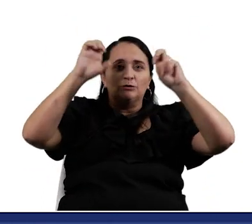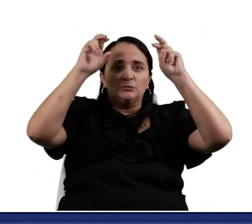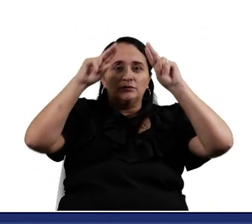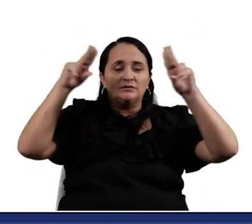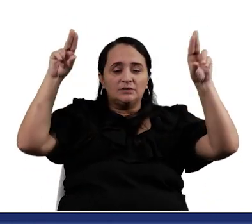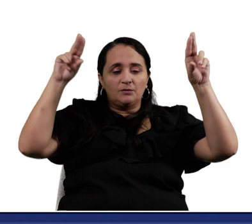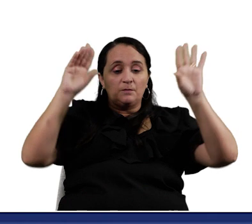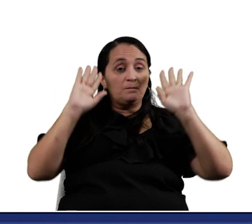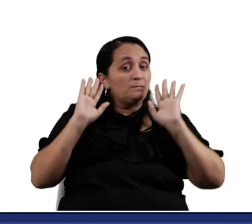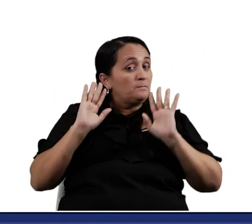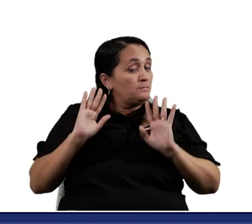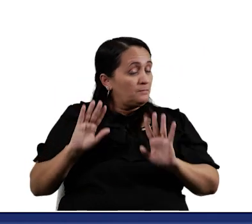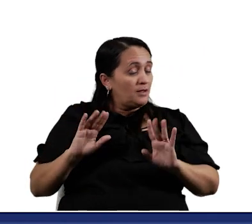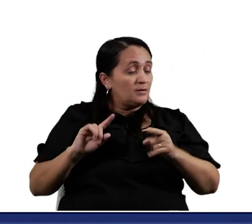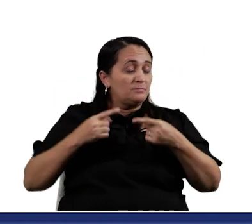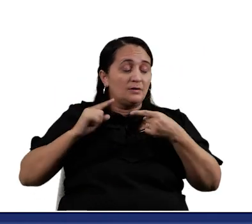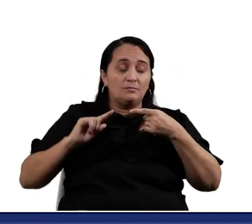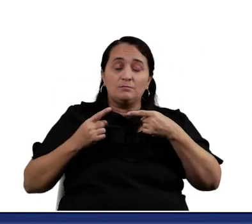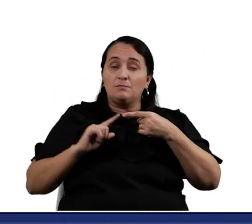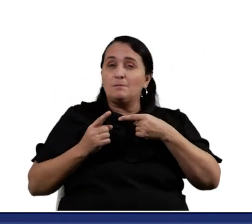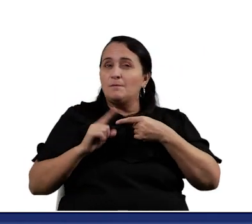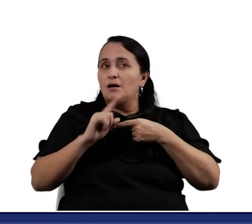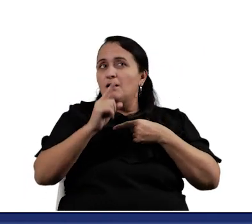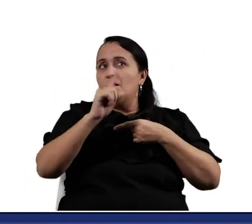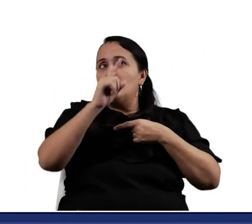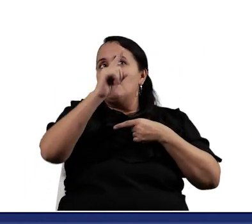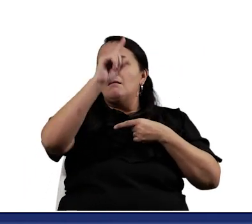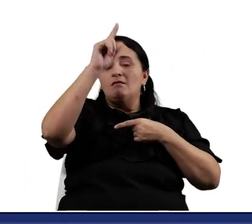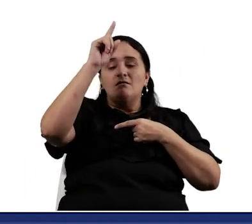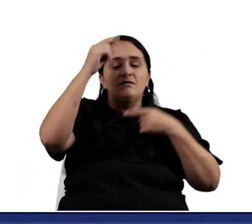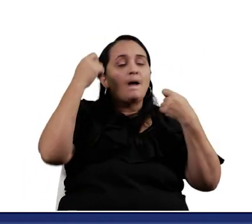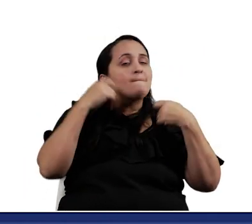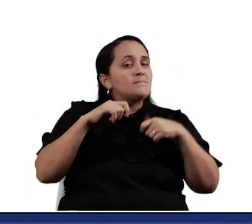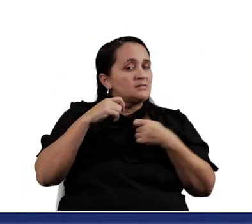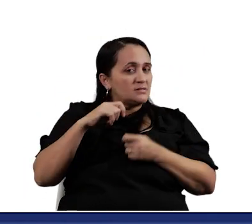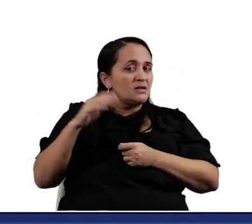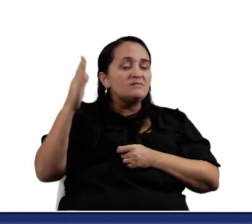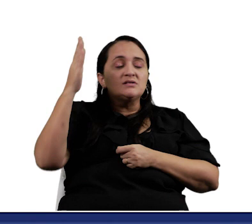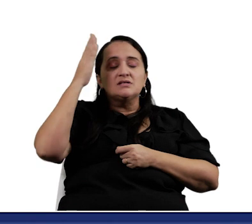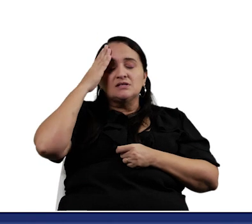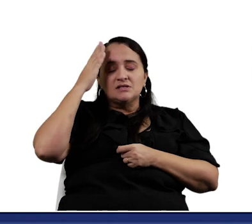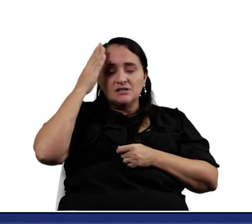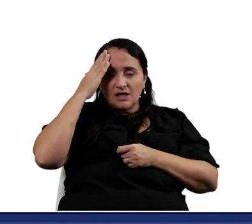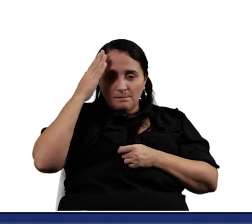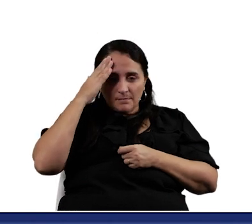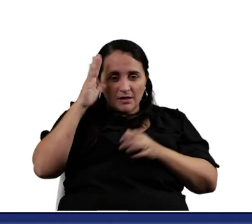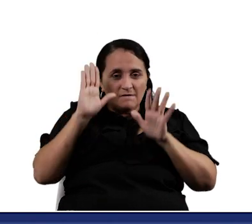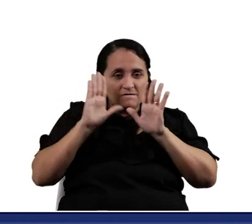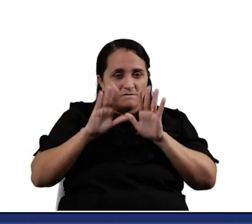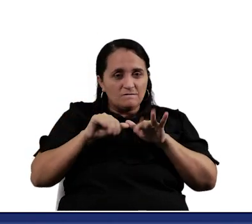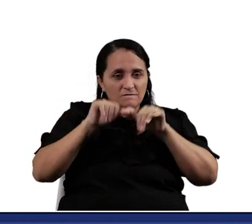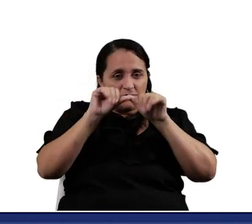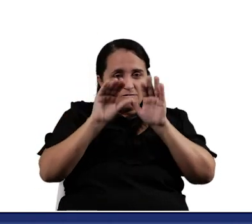Naturalmente, para chegar até lá, em uma festança nas alturas, era necessário saber voar.